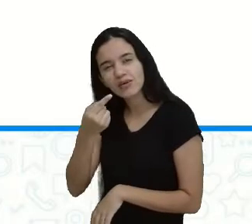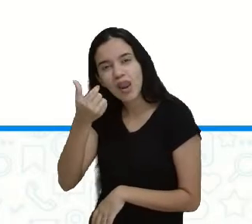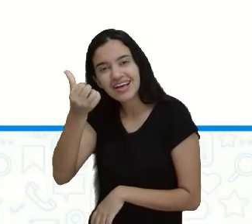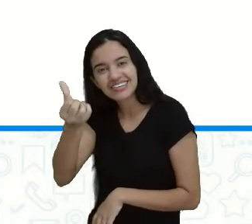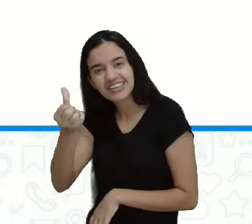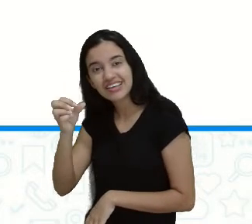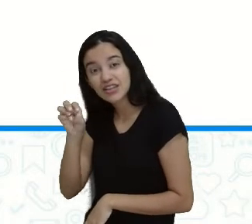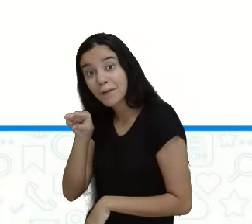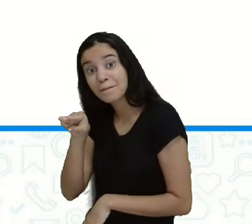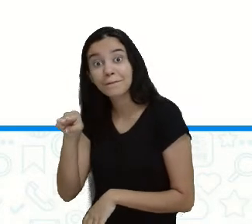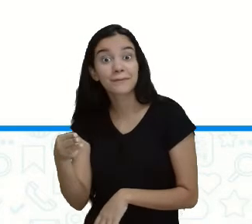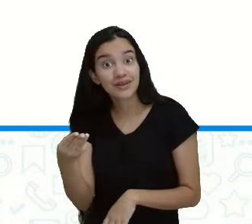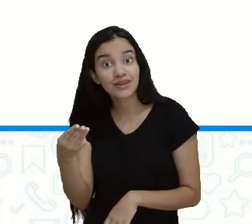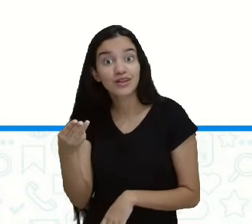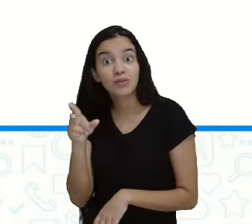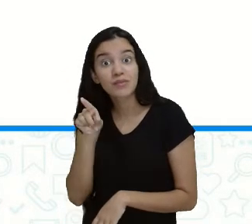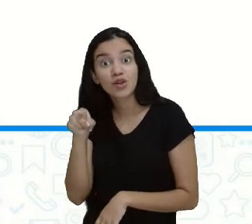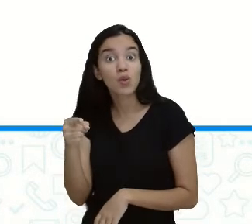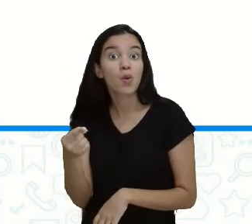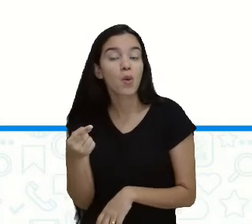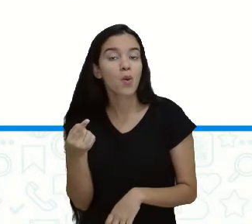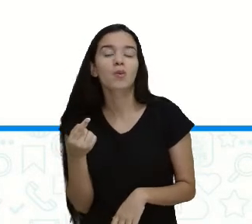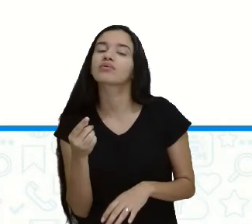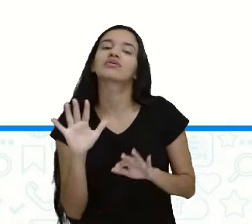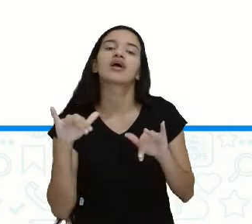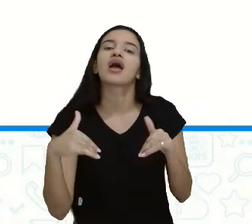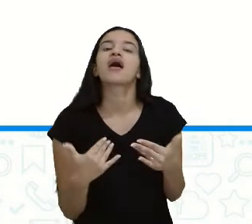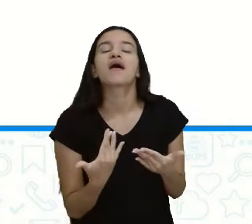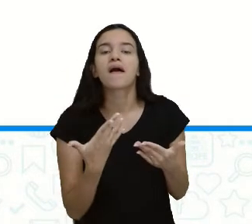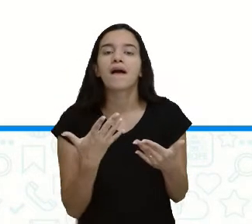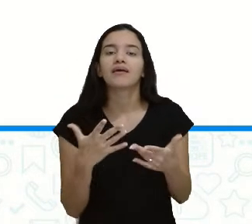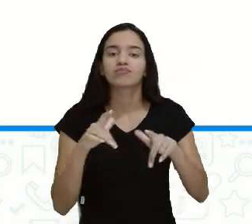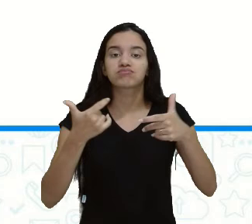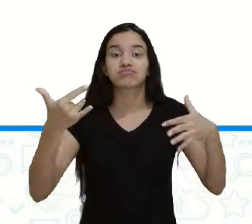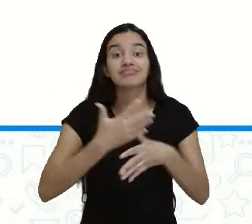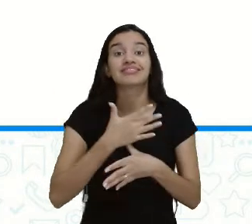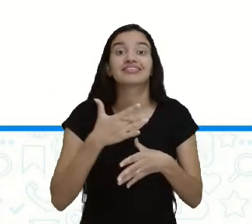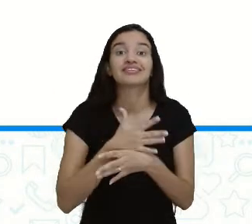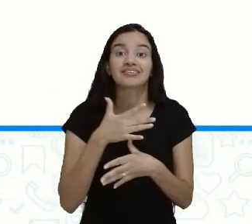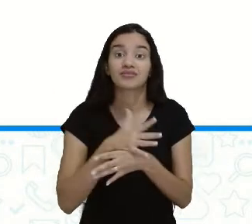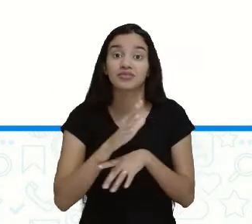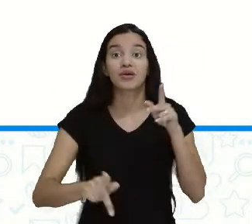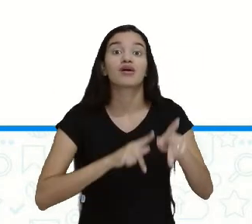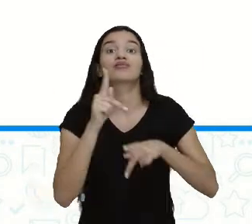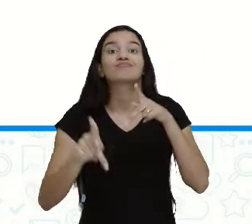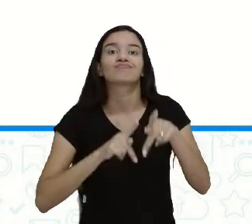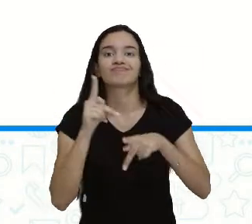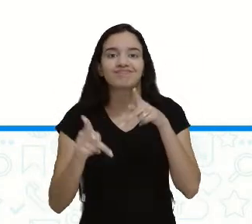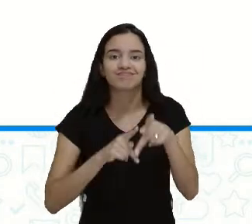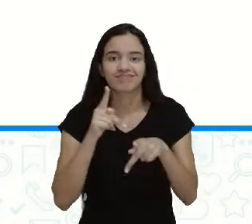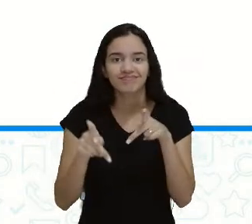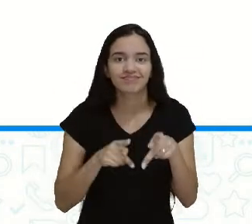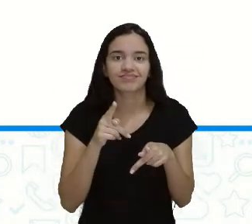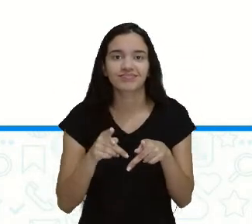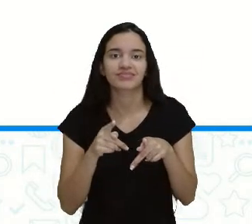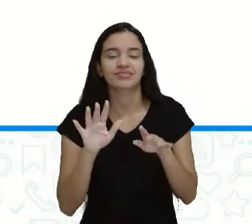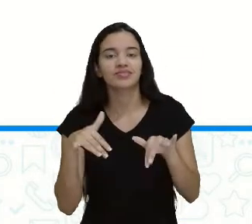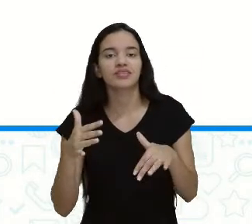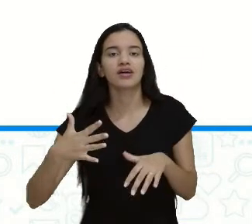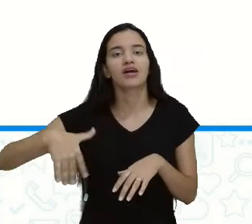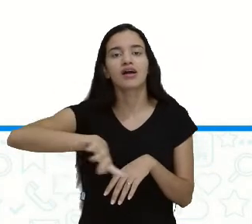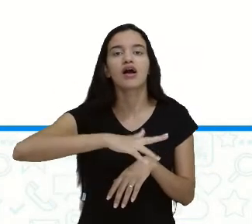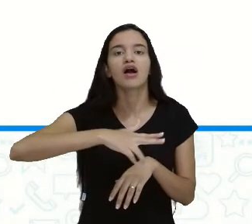1,6 milhões de habitantes. É a maior cidade em população de Pernambuco e a terceira maior população da